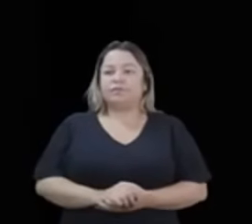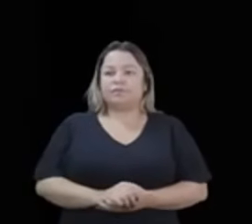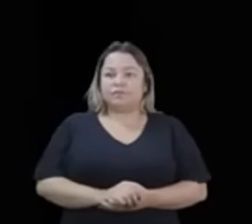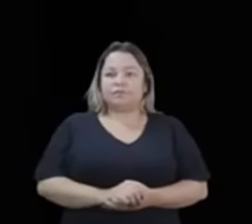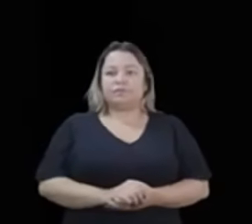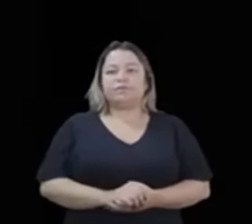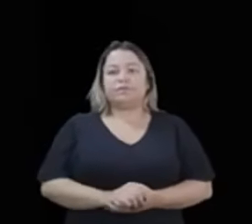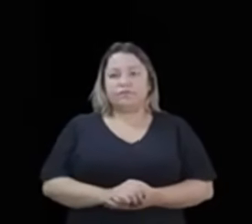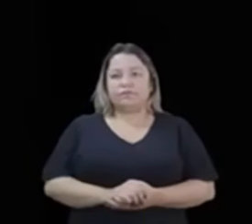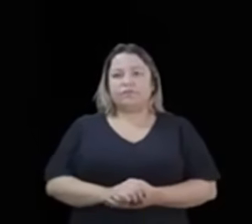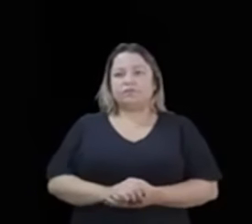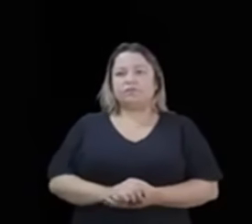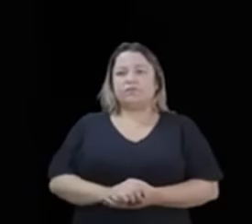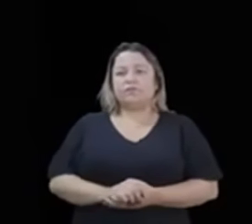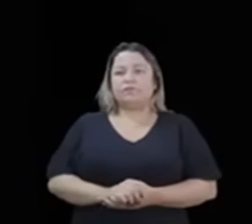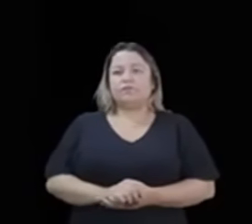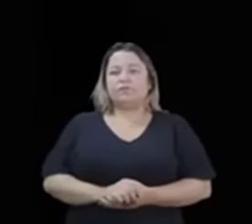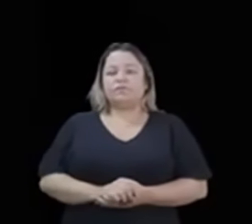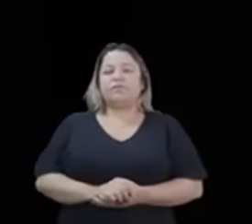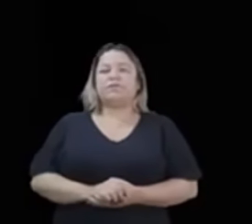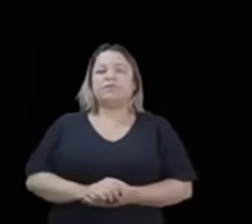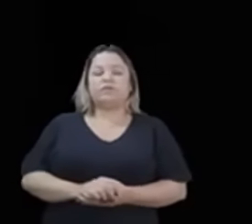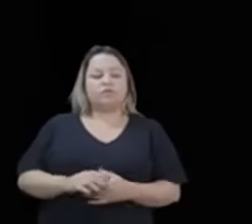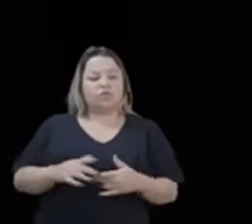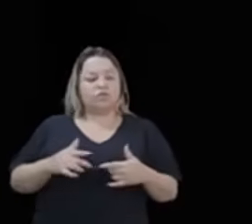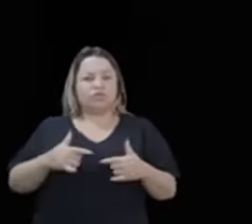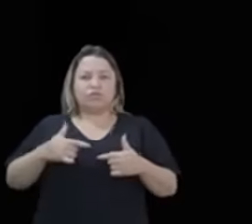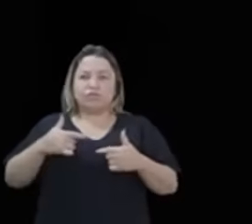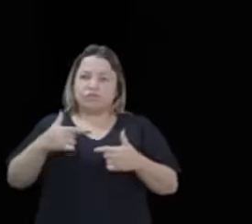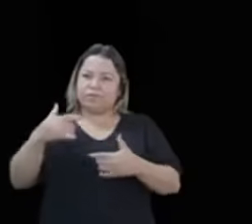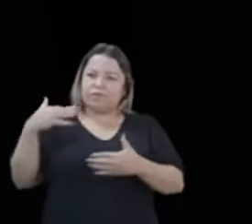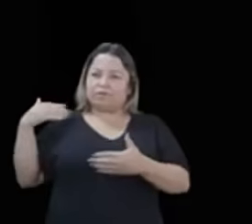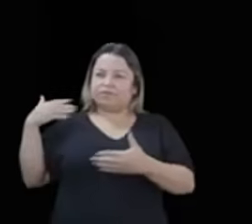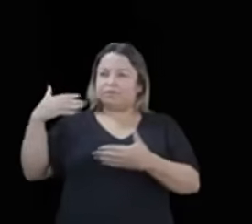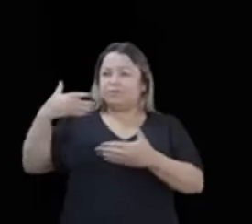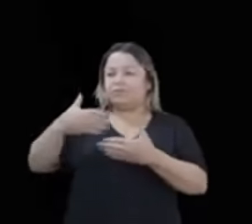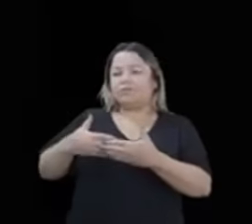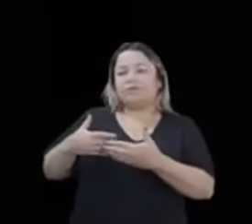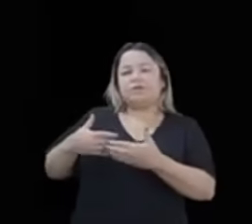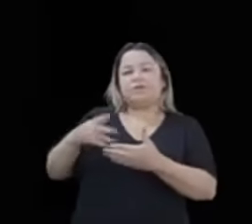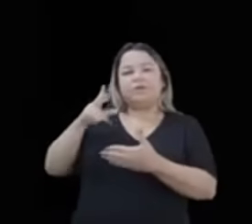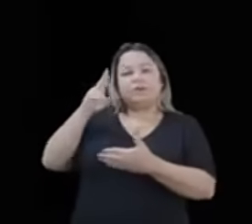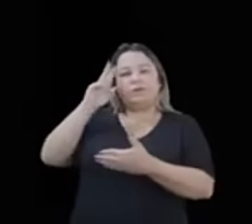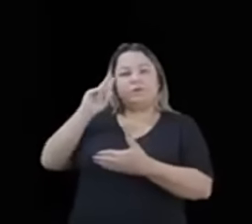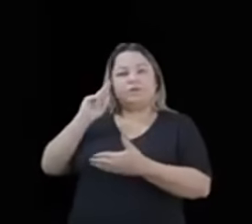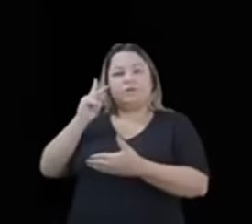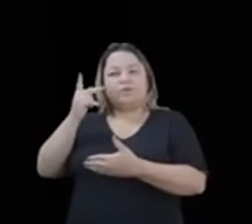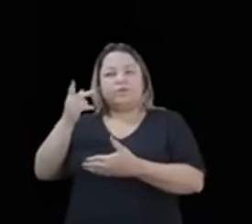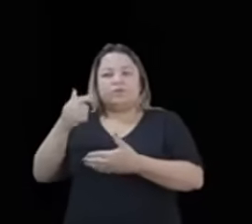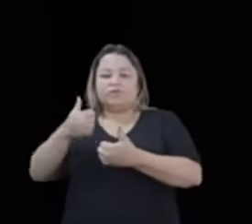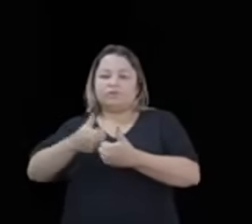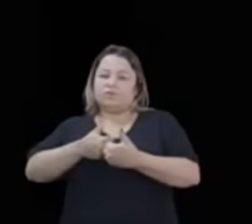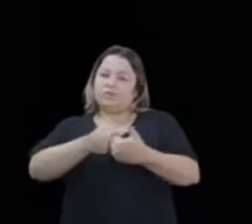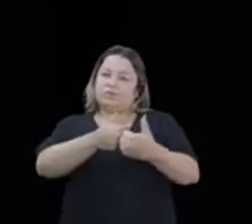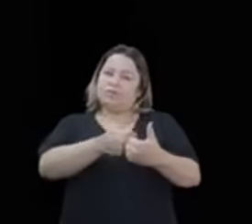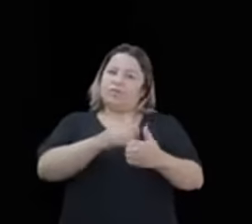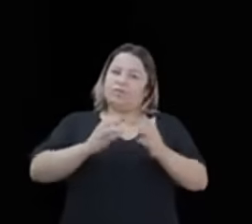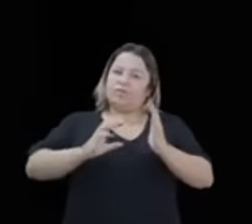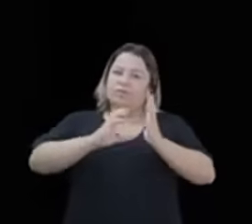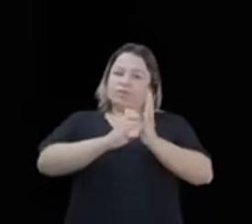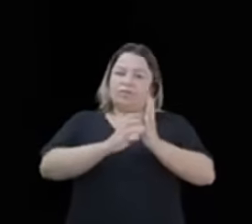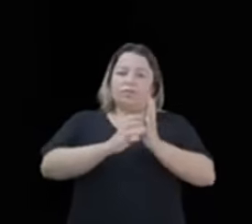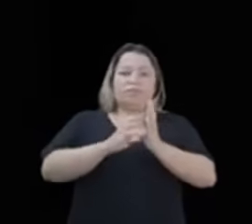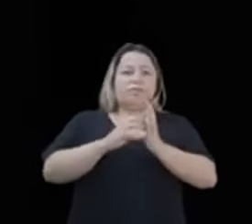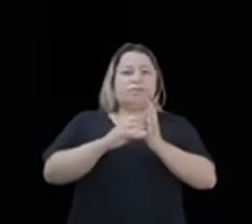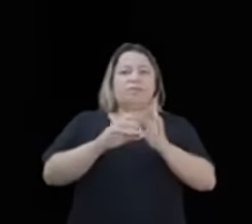nos deixa um legado que ele será fundamental na condução do nosso partido para o resto